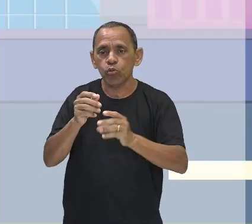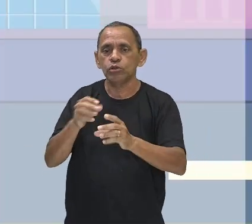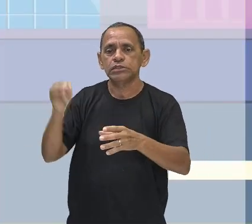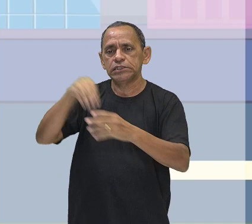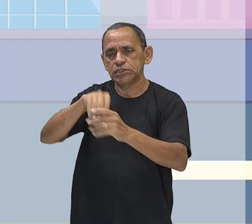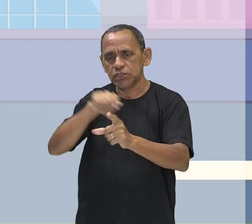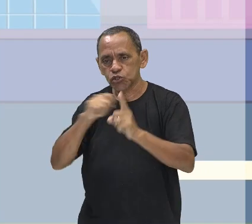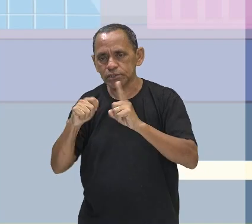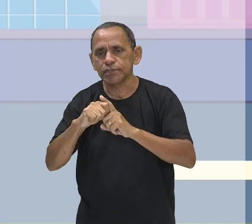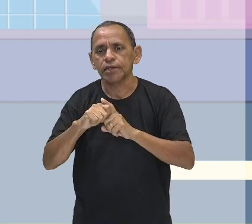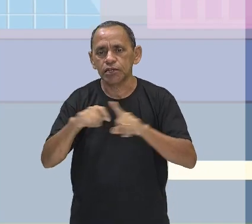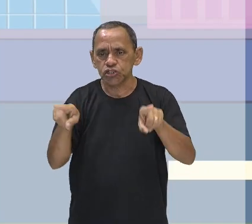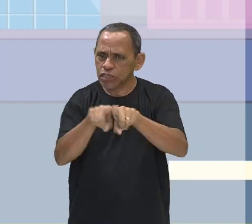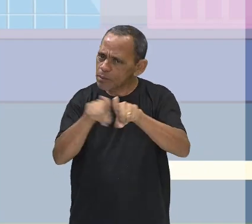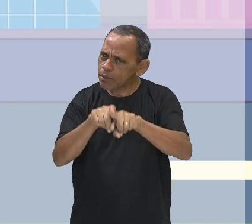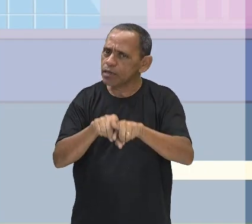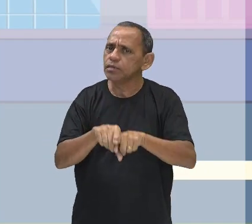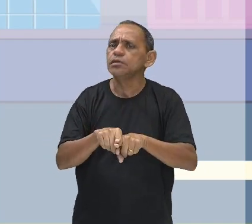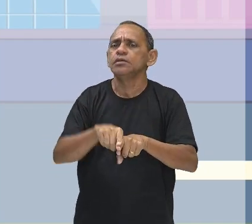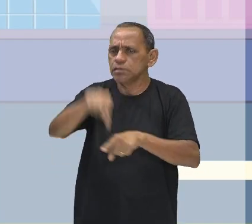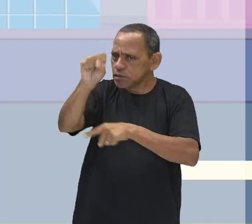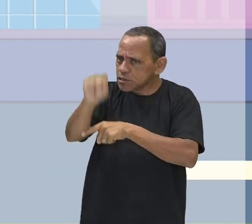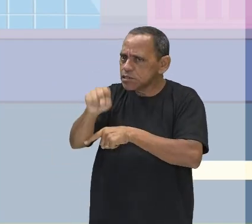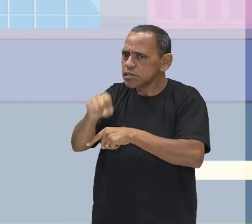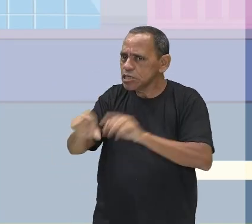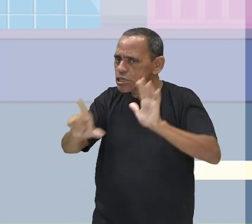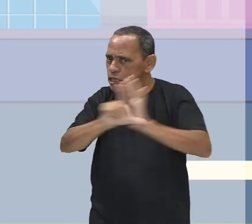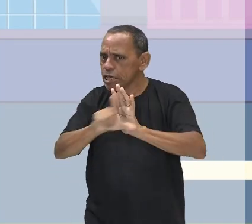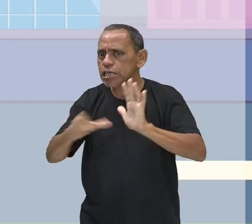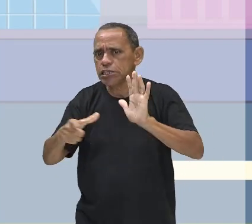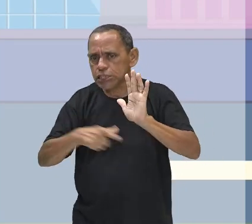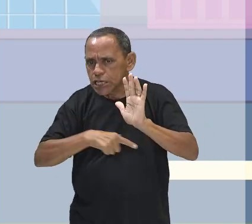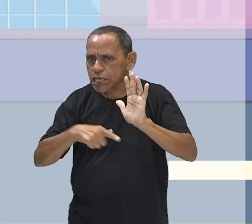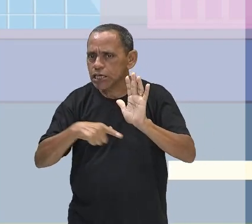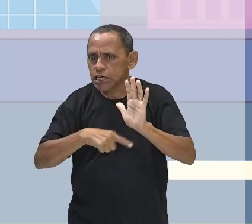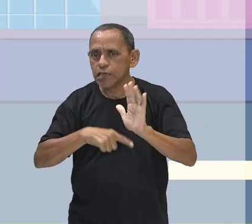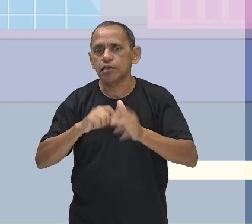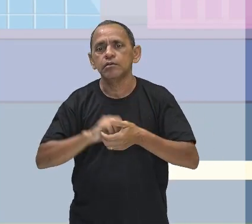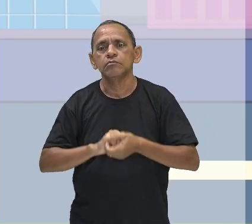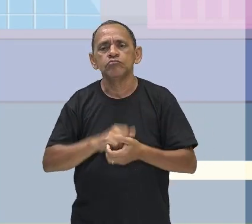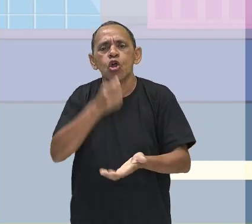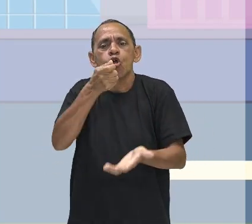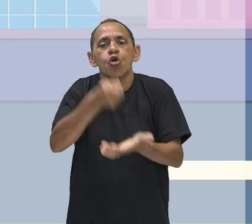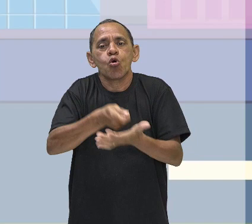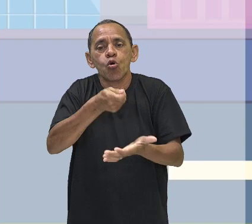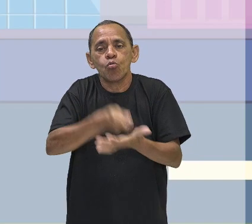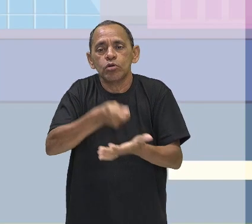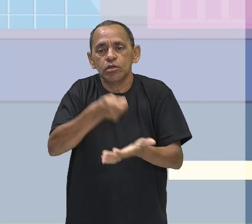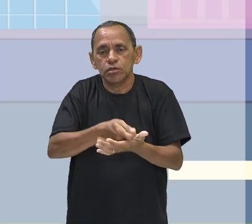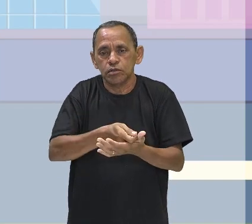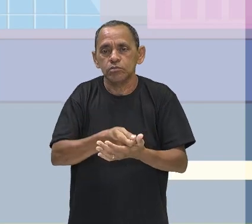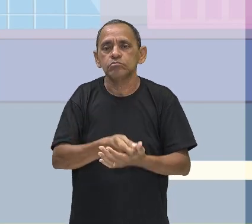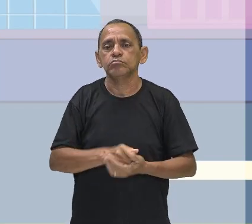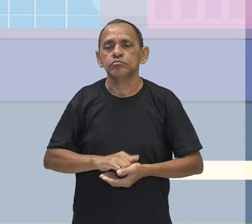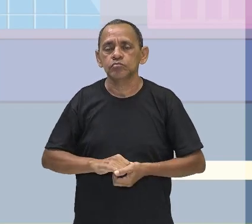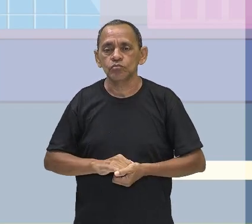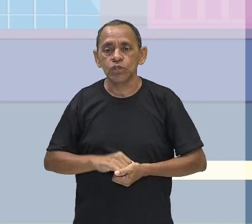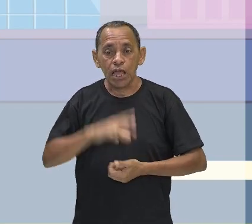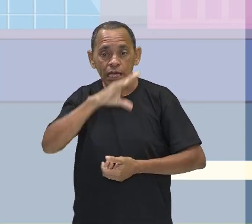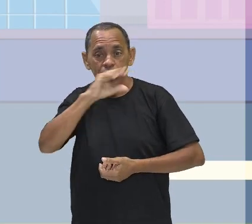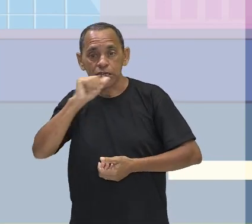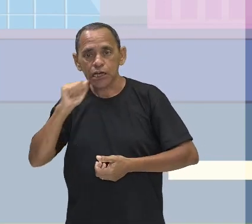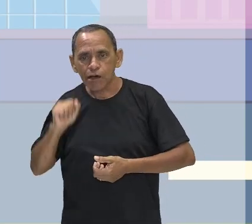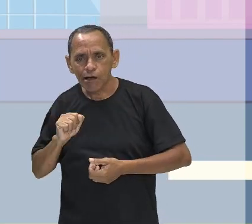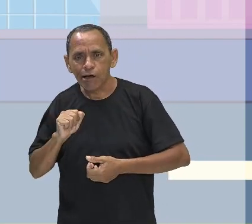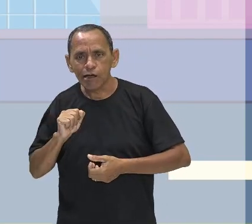sociedade, sim, está na lei e tem que ser cumprido. Criança em idade escolar não